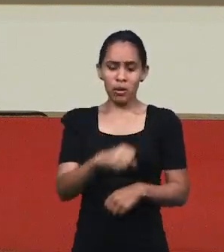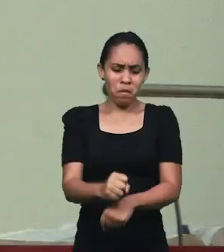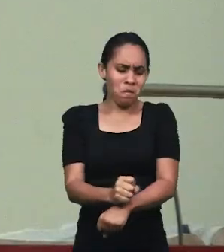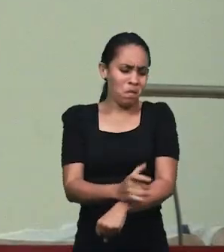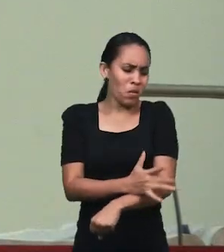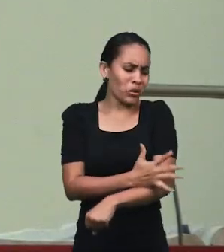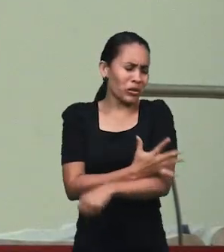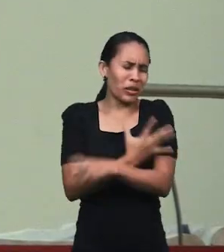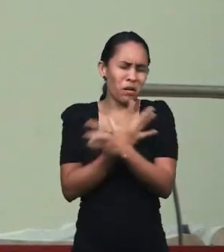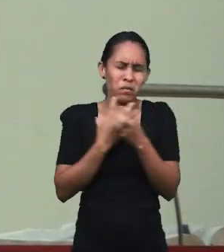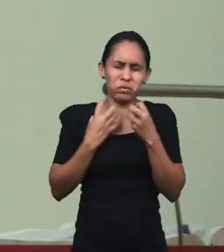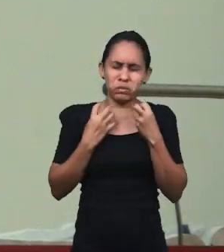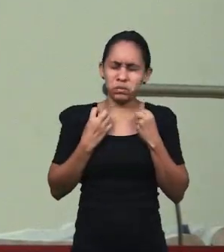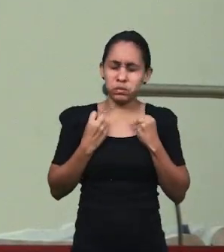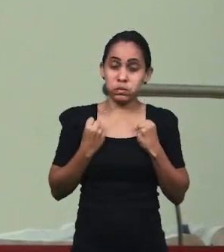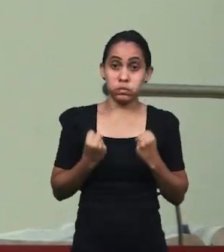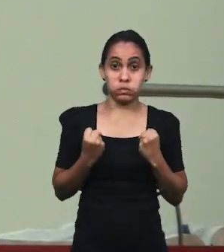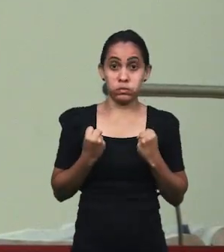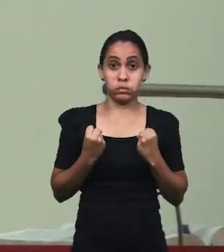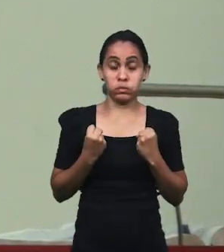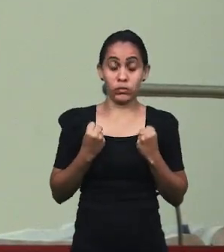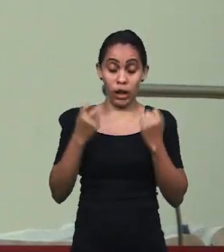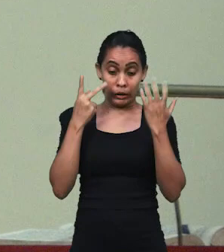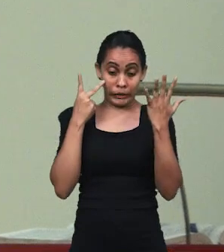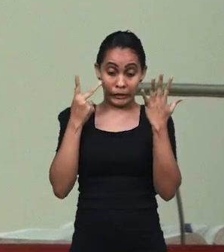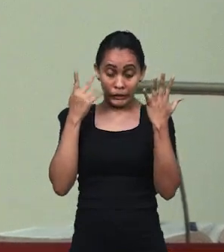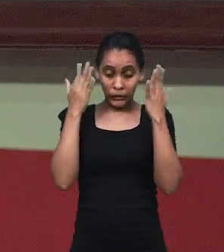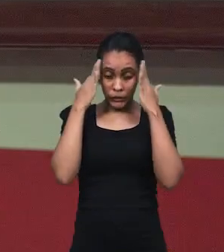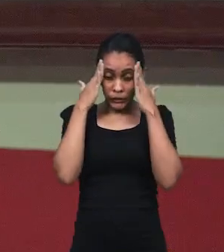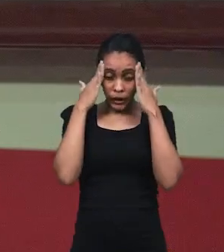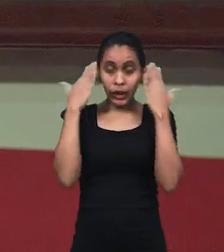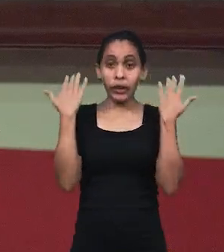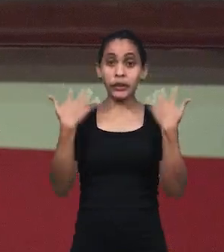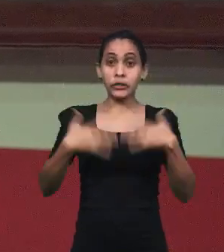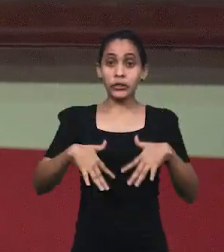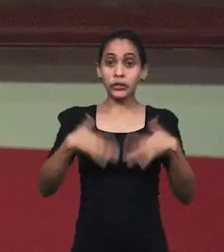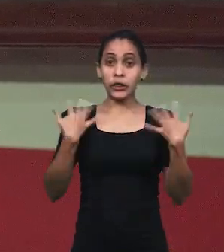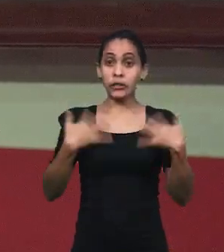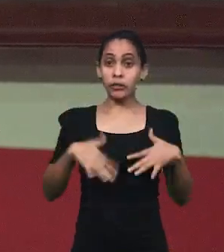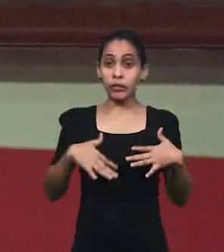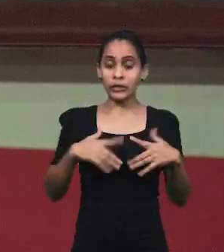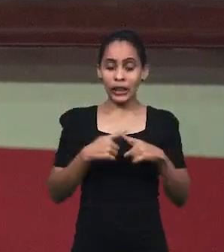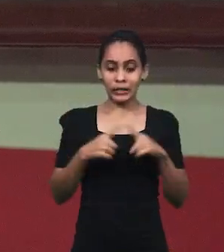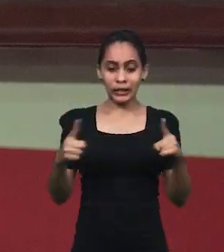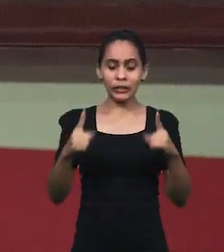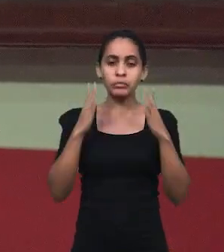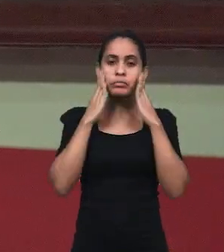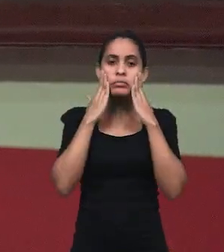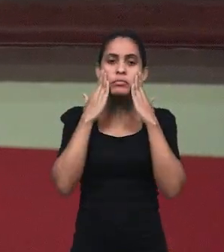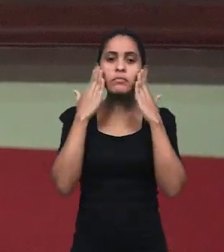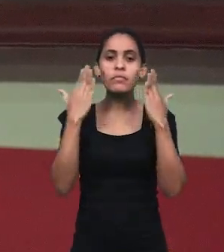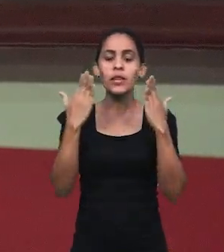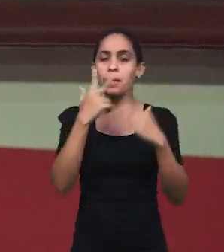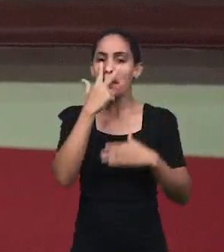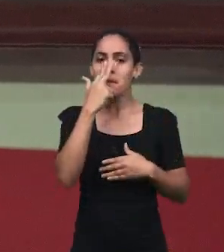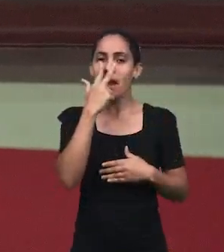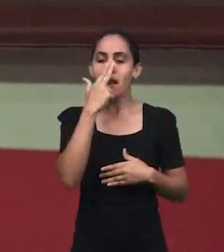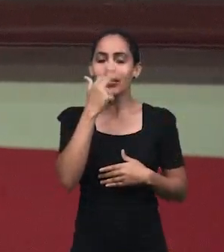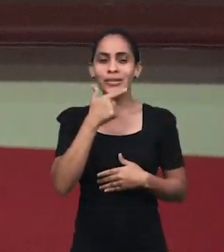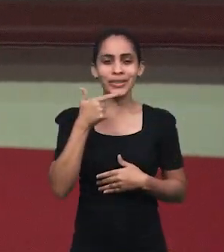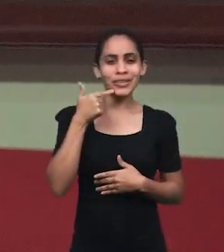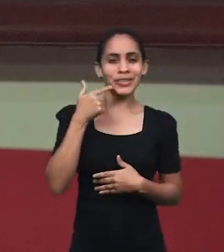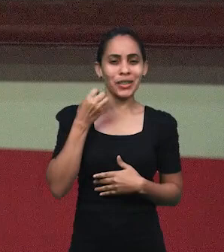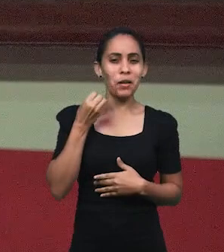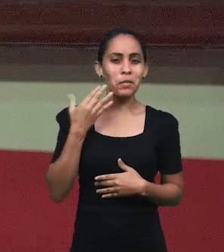um desgaste emocional, há um desgaste do psique, há tantas questões que às vezes vocês vão estar bem por fora, mas